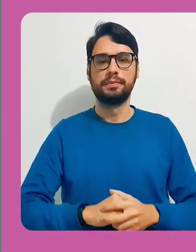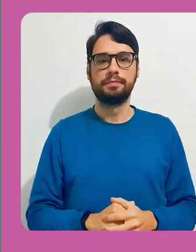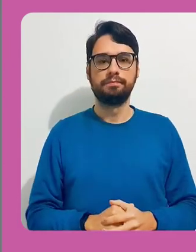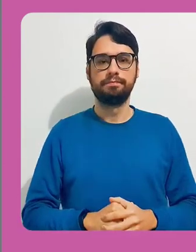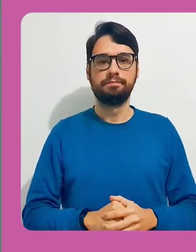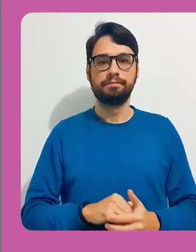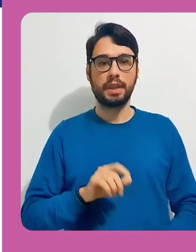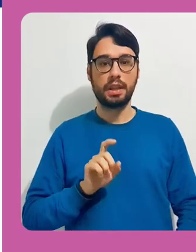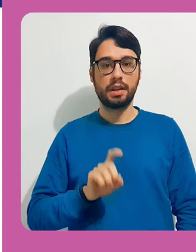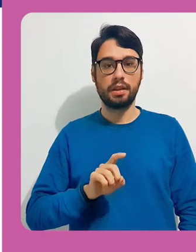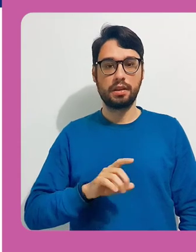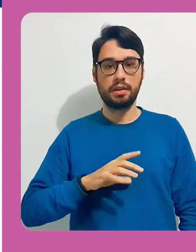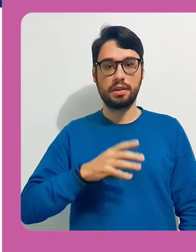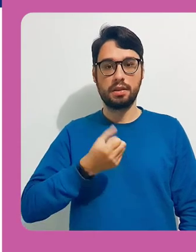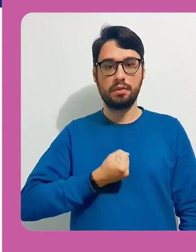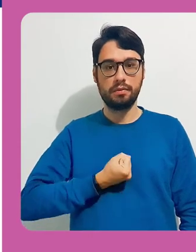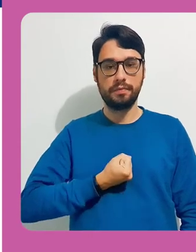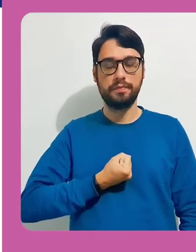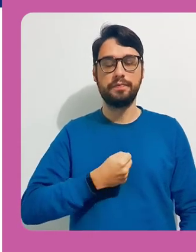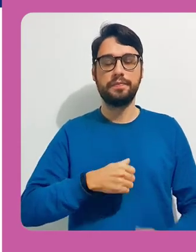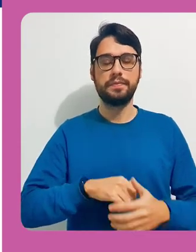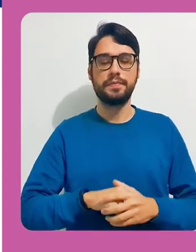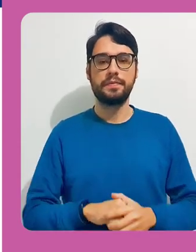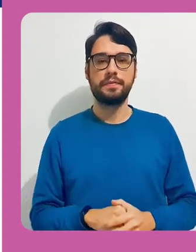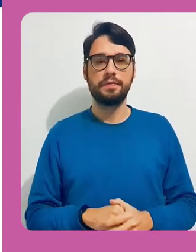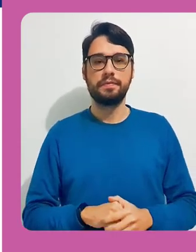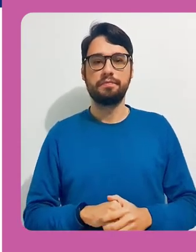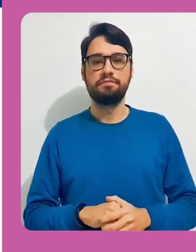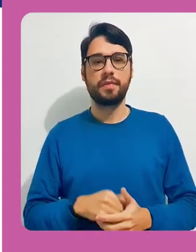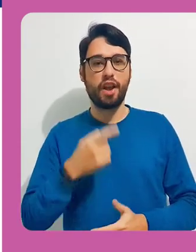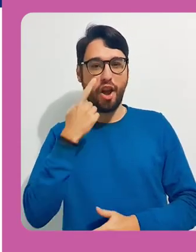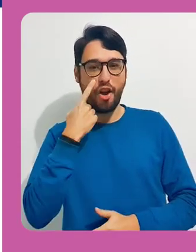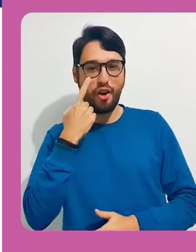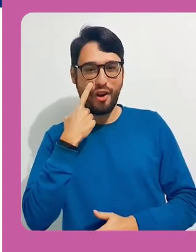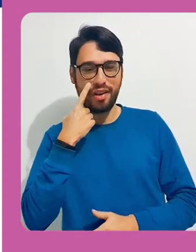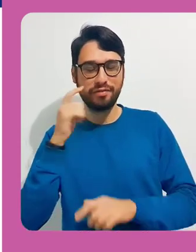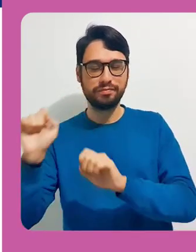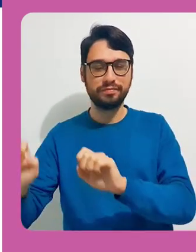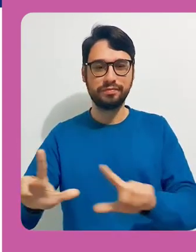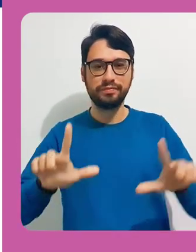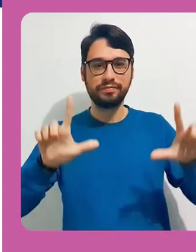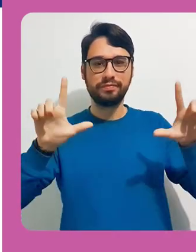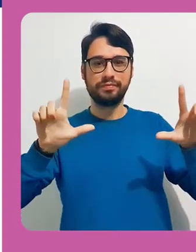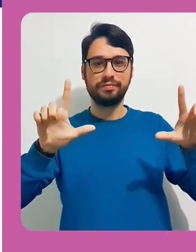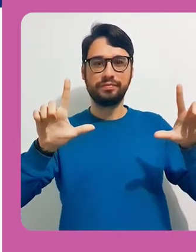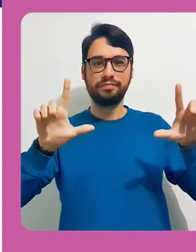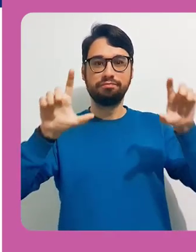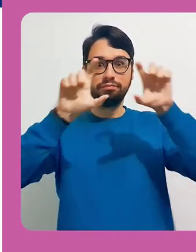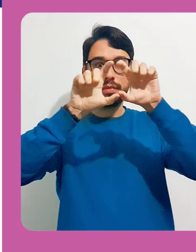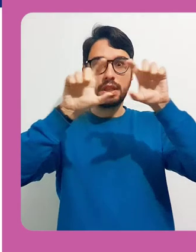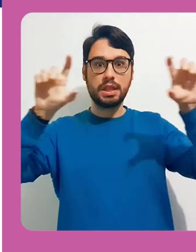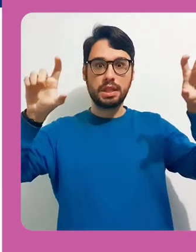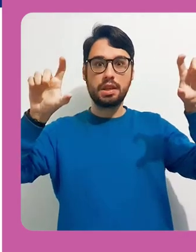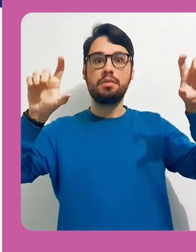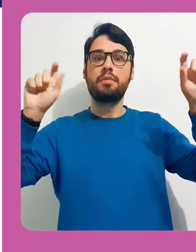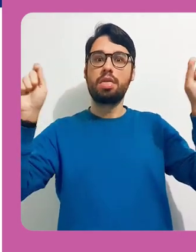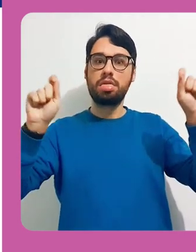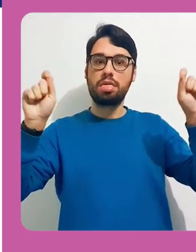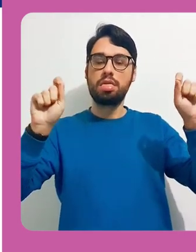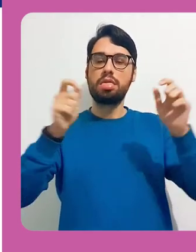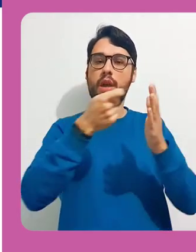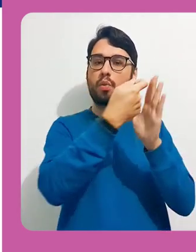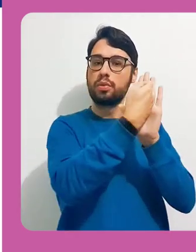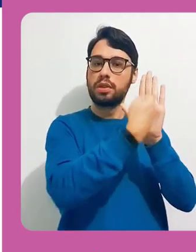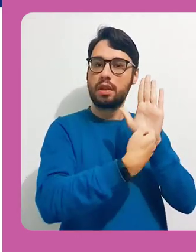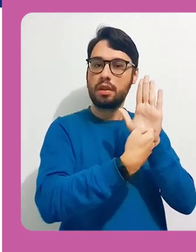Cliquei em salvar. Aqui aparece o texto. Vejam onde ele aparece. O título